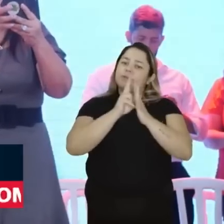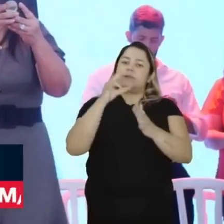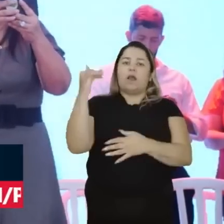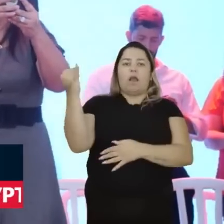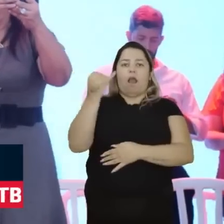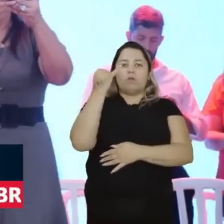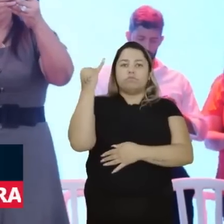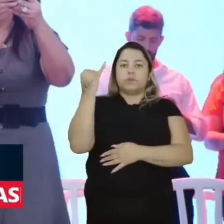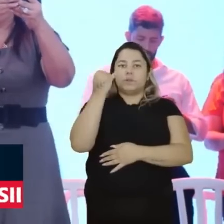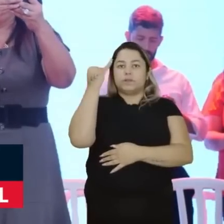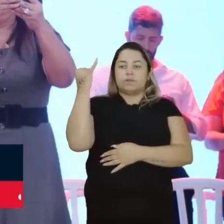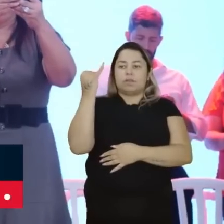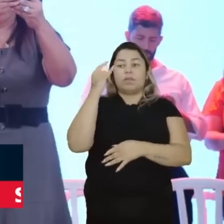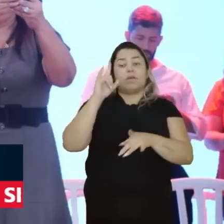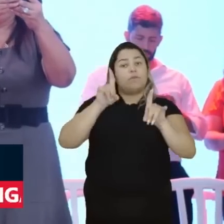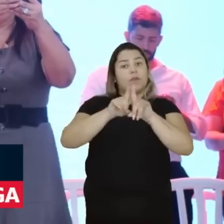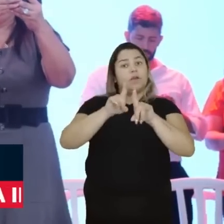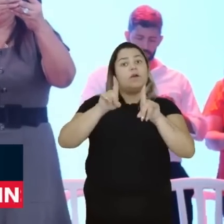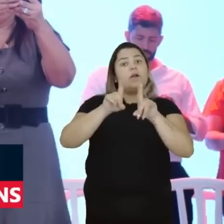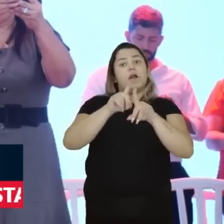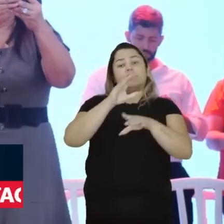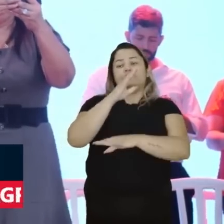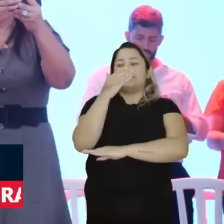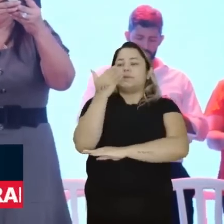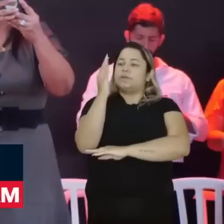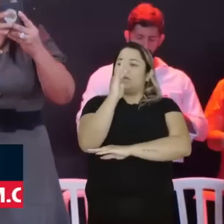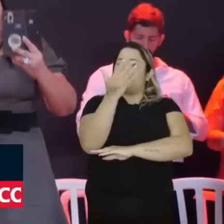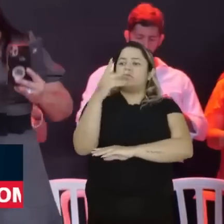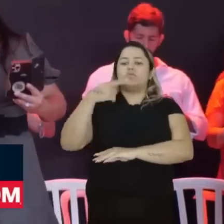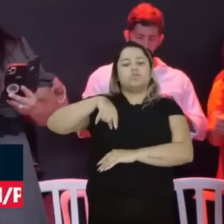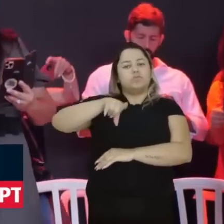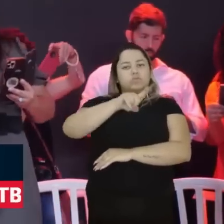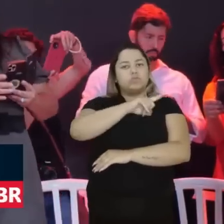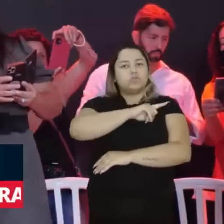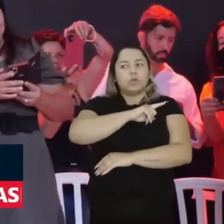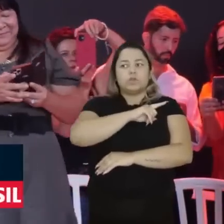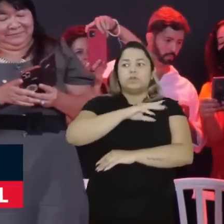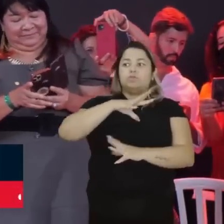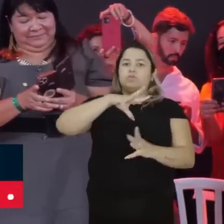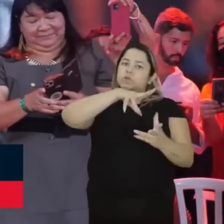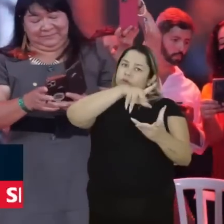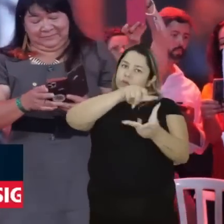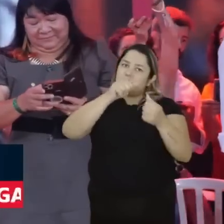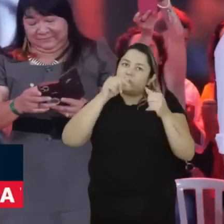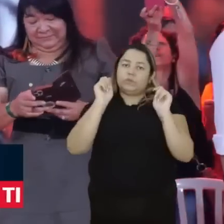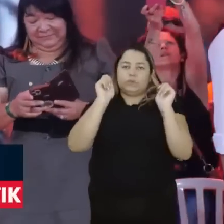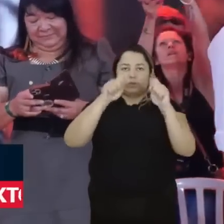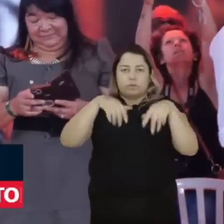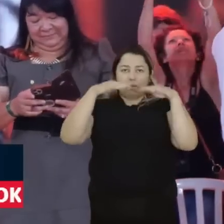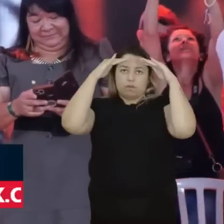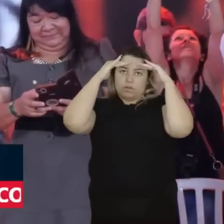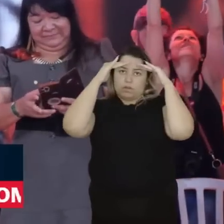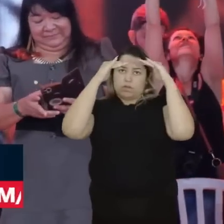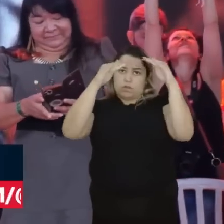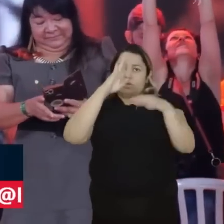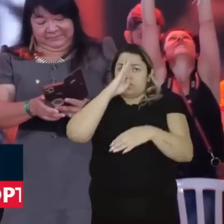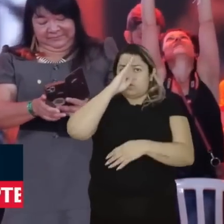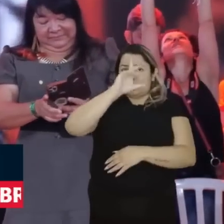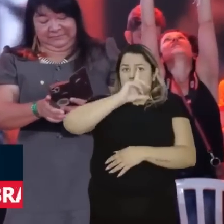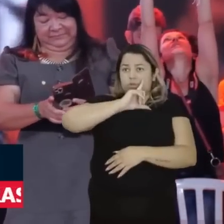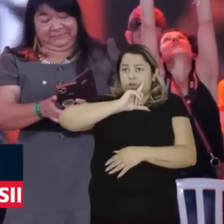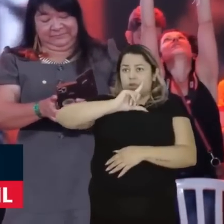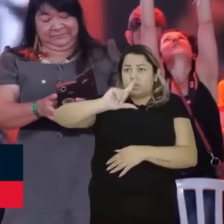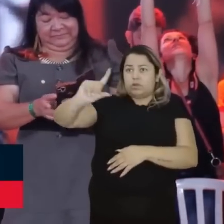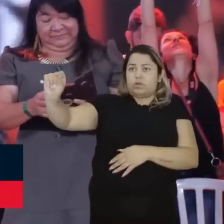para o equilíbrio ambiental do nosso planeta, precisam ser respeitados. Portanto, Bolsonaro,